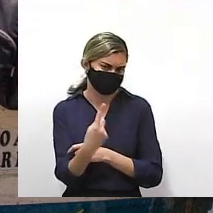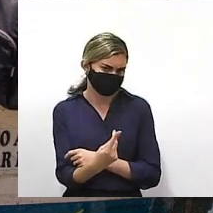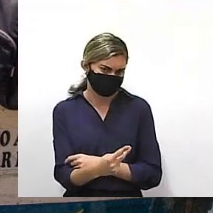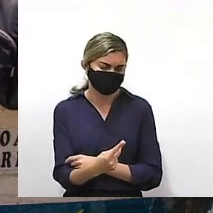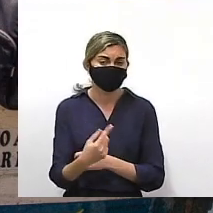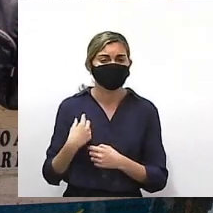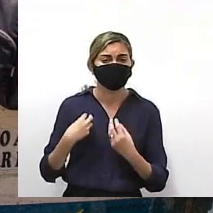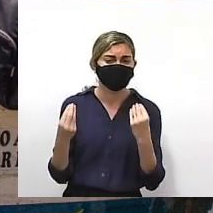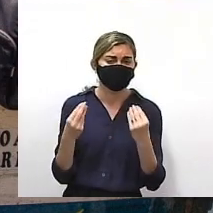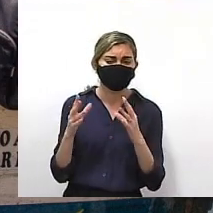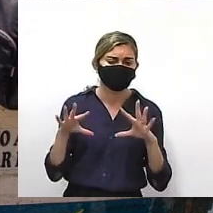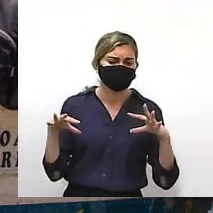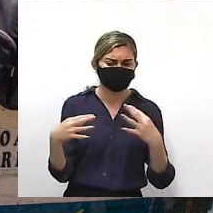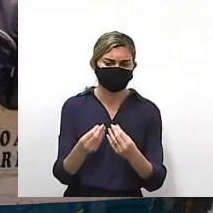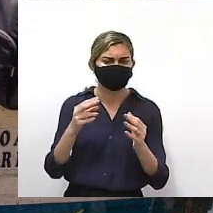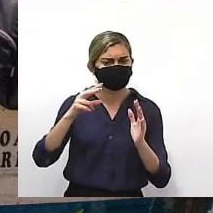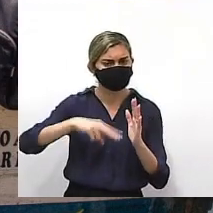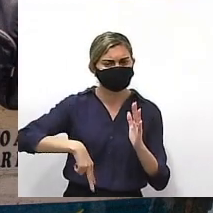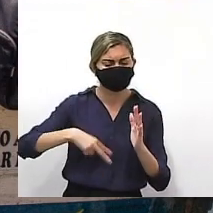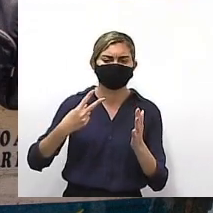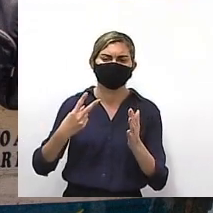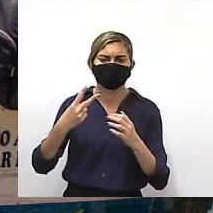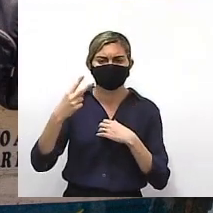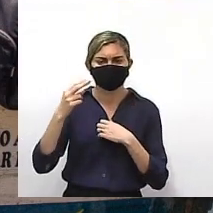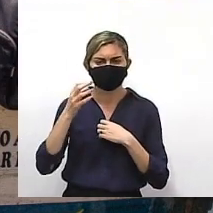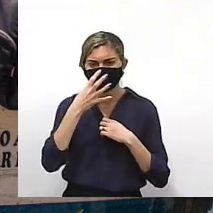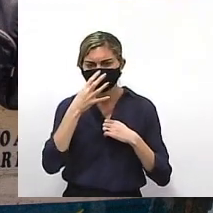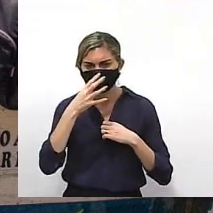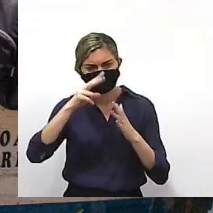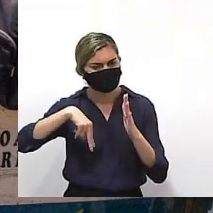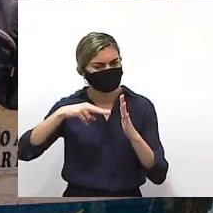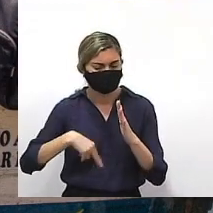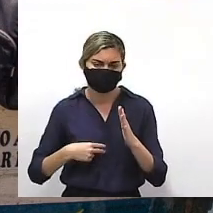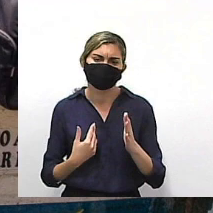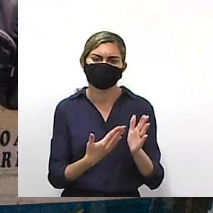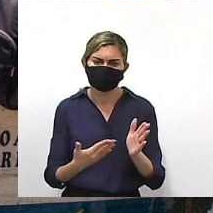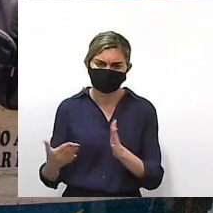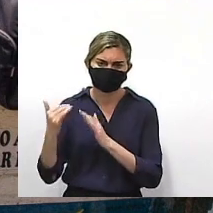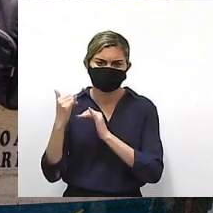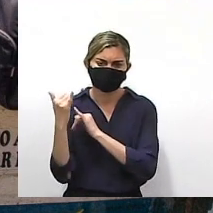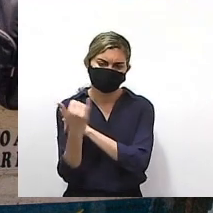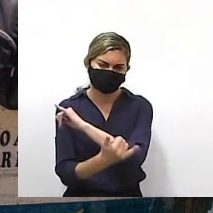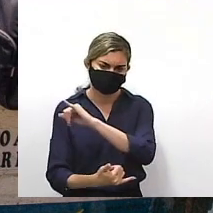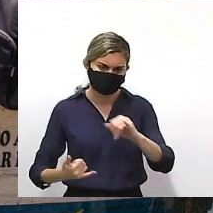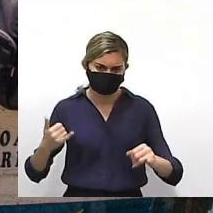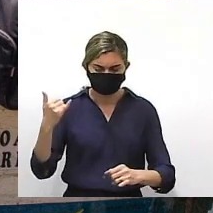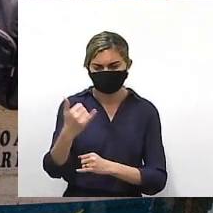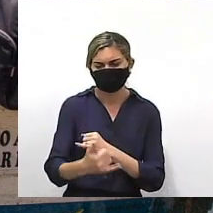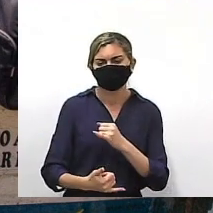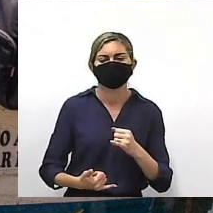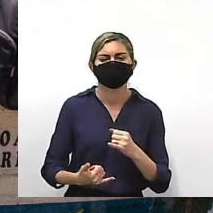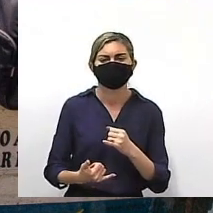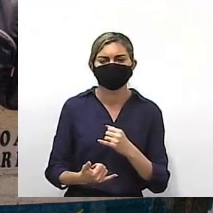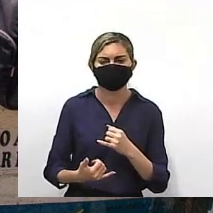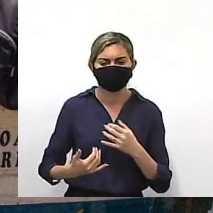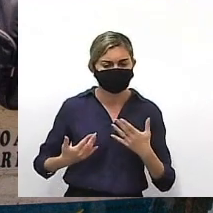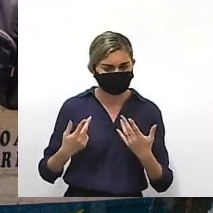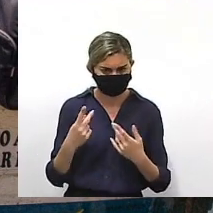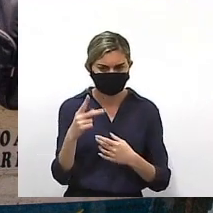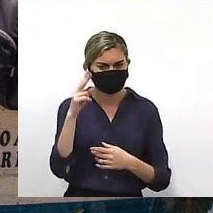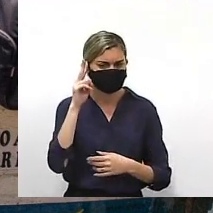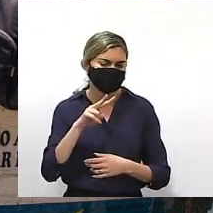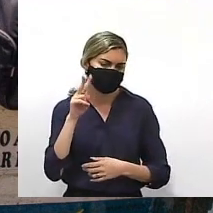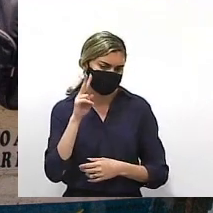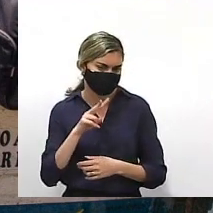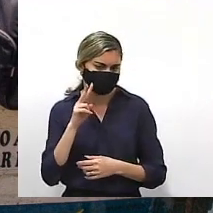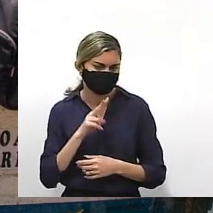E para que todos os leitores e leitoras sejam avisados e avisadas, essa